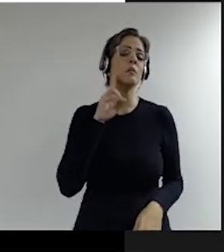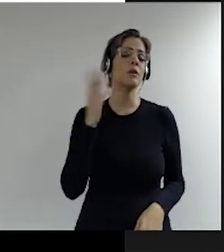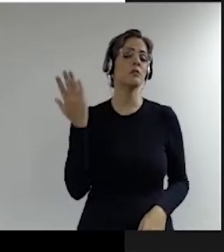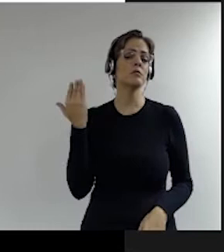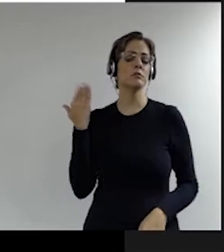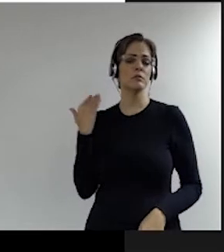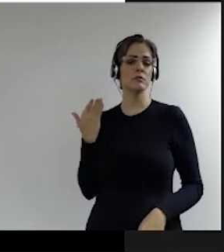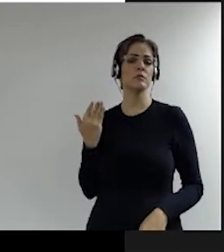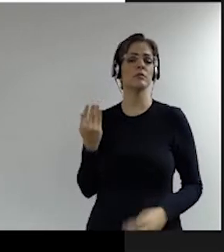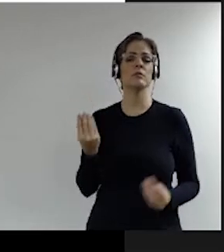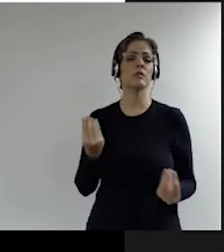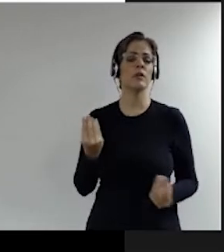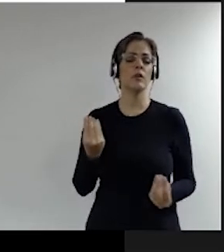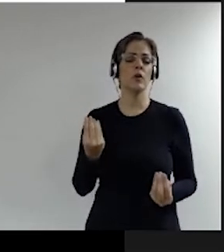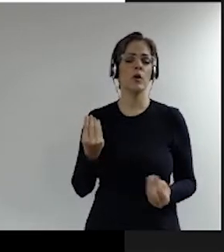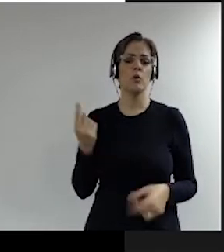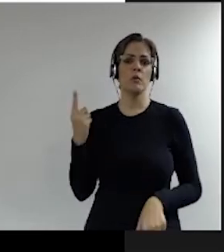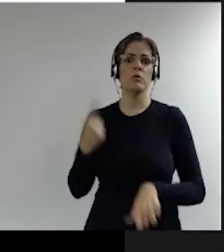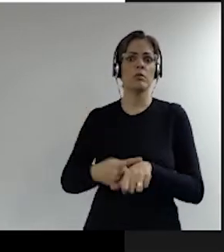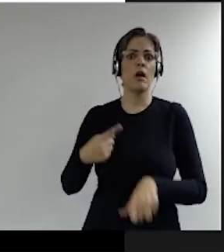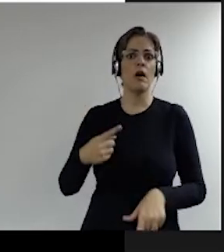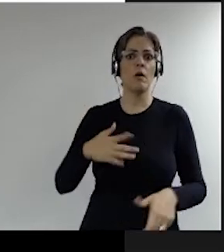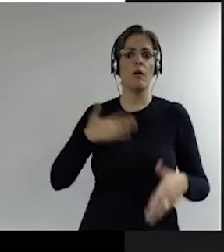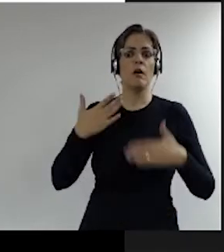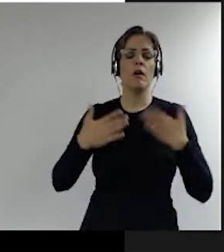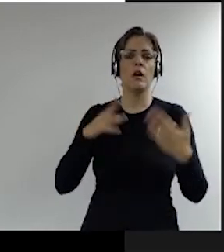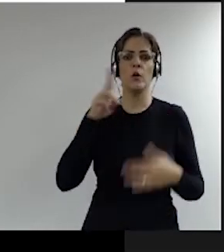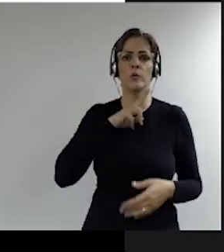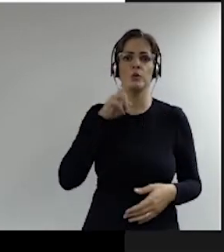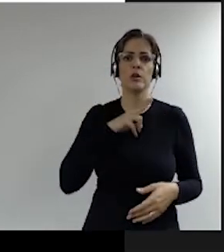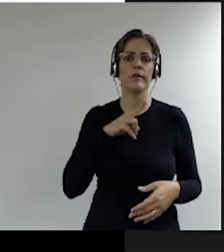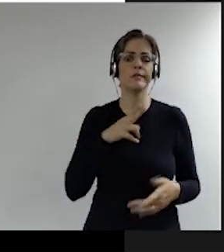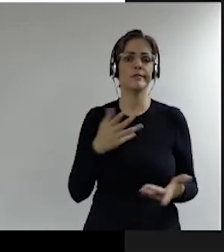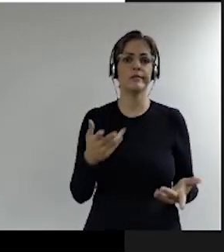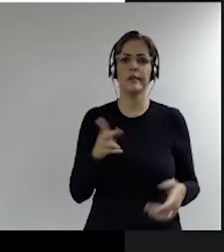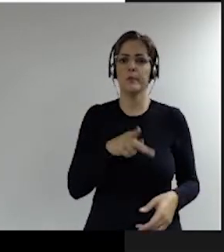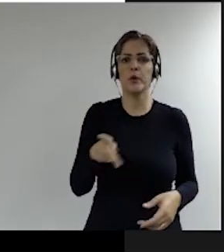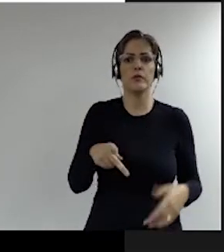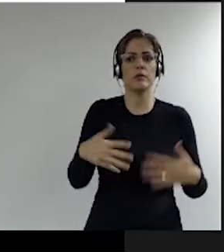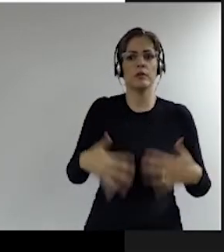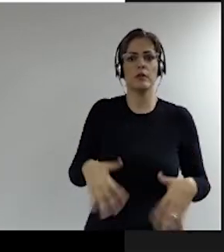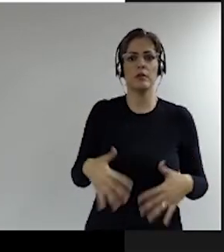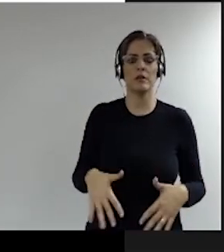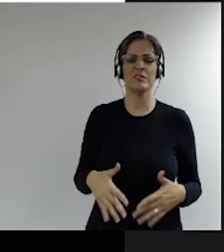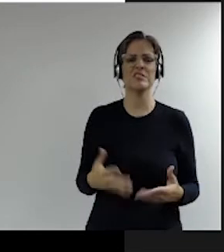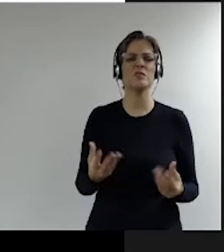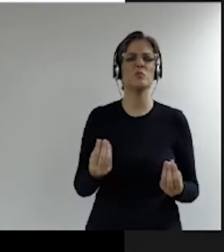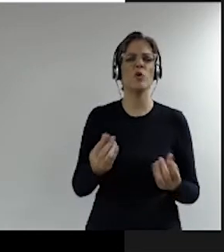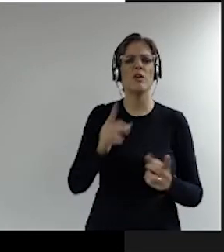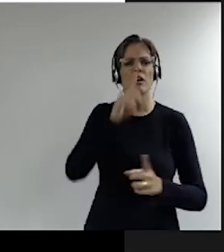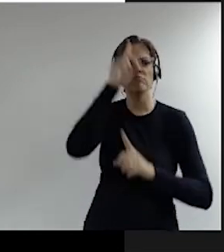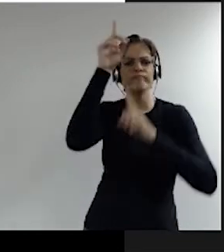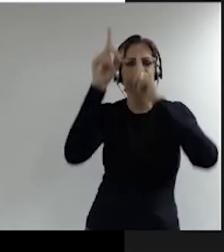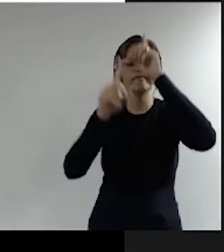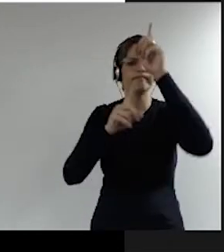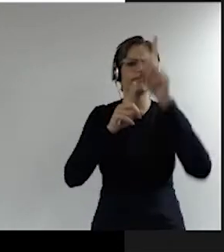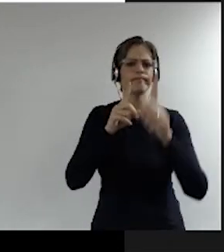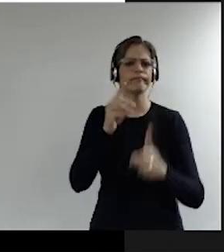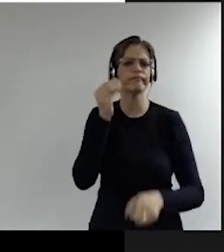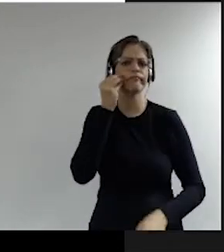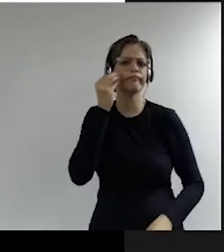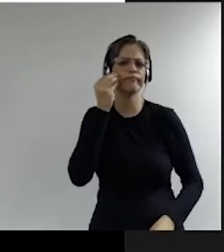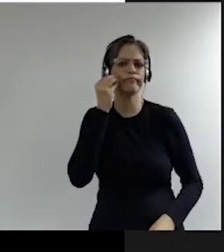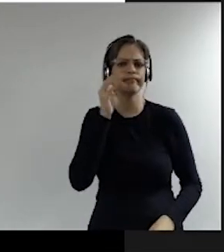caráter emergencial. Houve, e nós precisamos dizer isso, muita improvisação no processo, mas